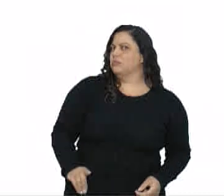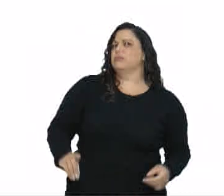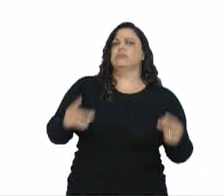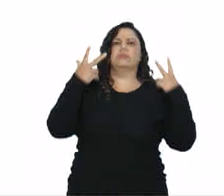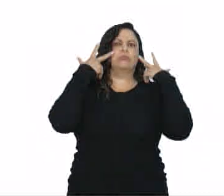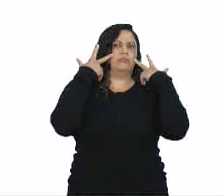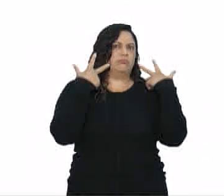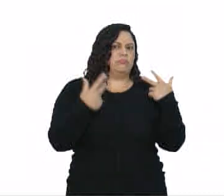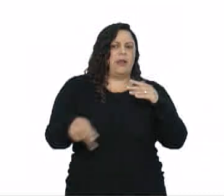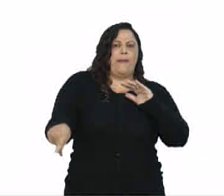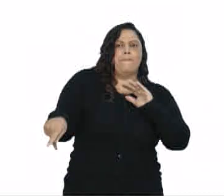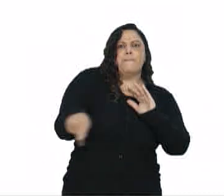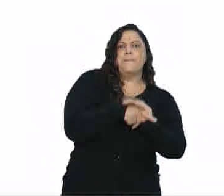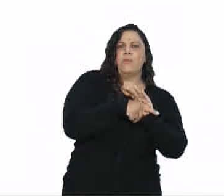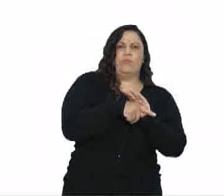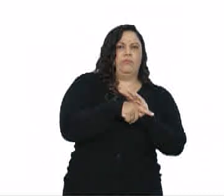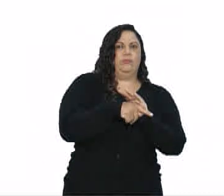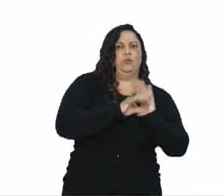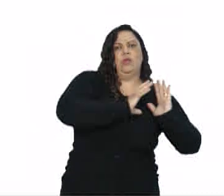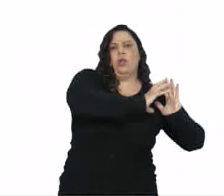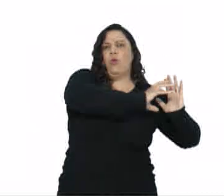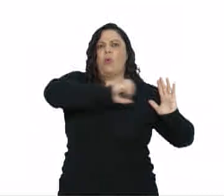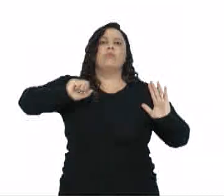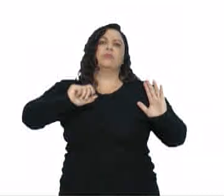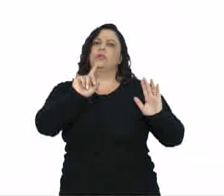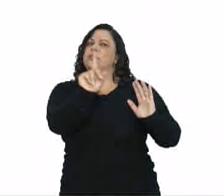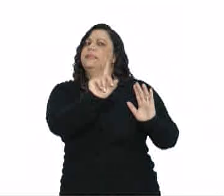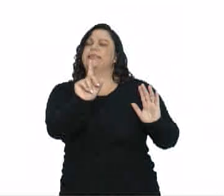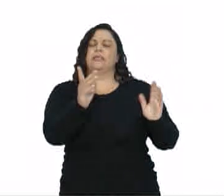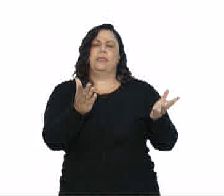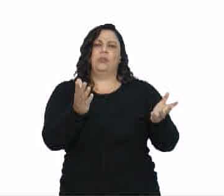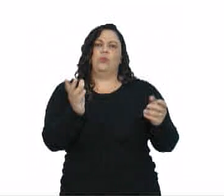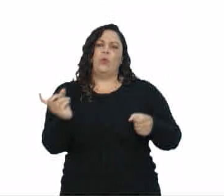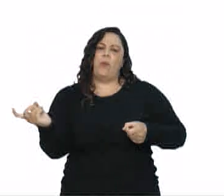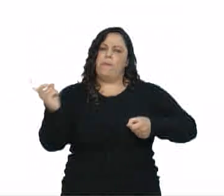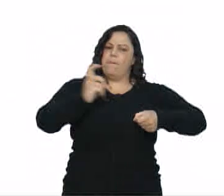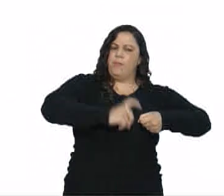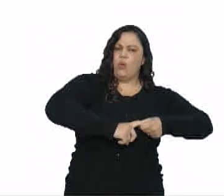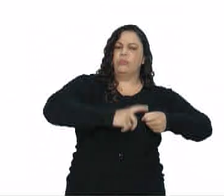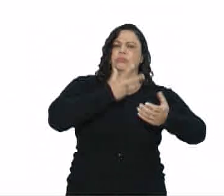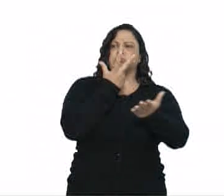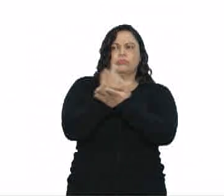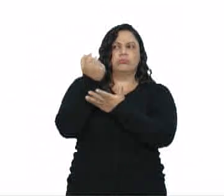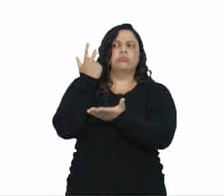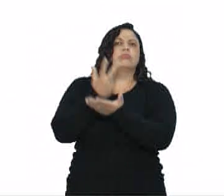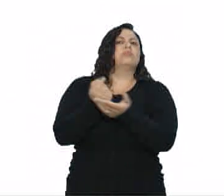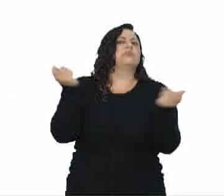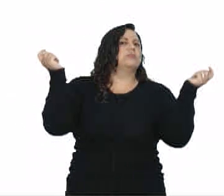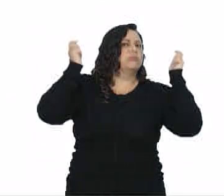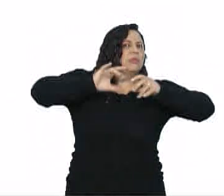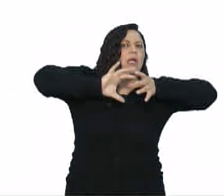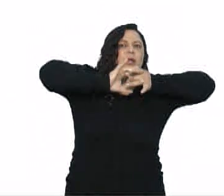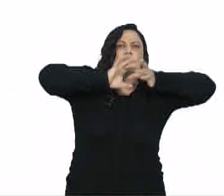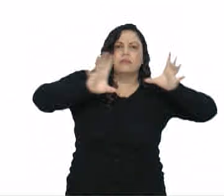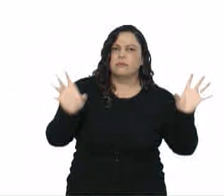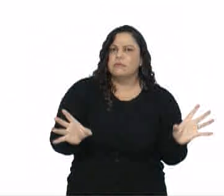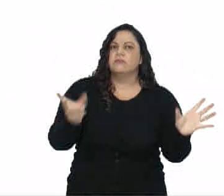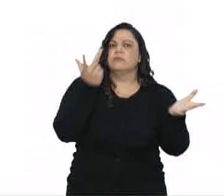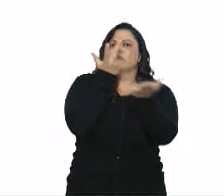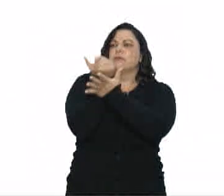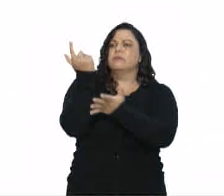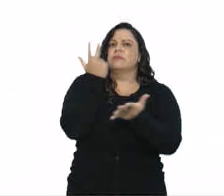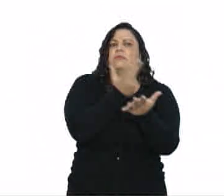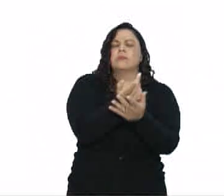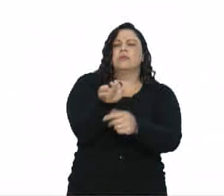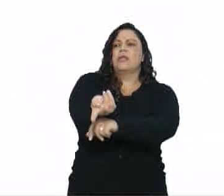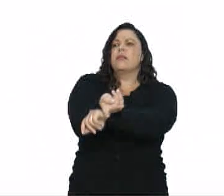você tirar. Entre eles o direito à propriedade, a você ter posse, a você comprar coisas, a liberdade e a busca da